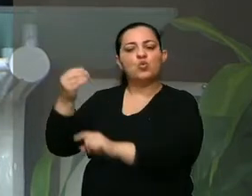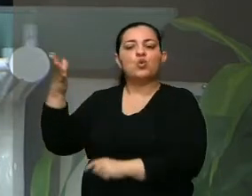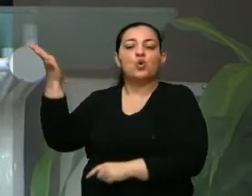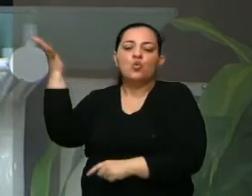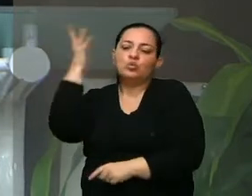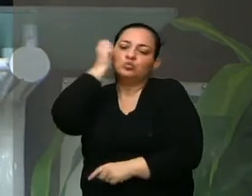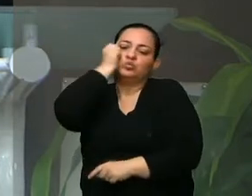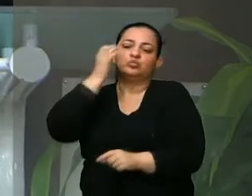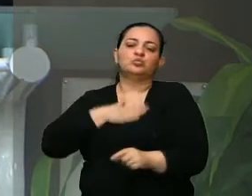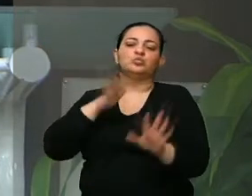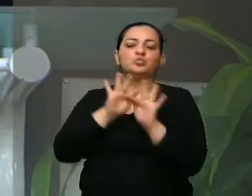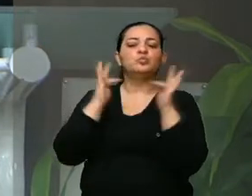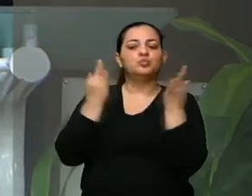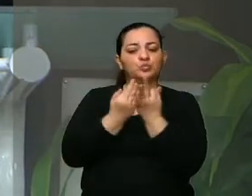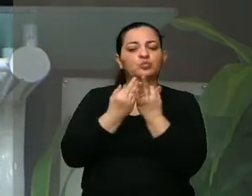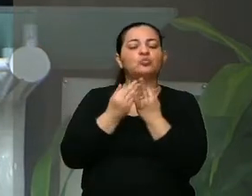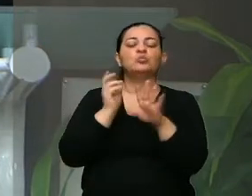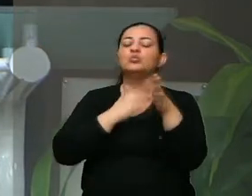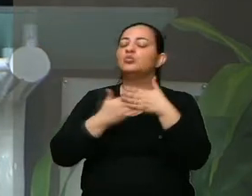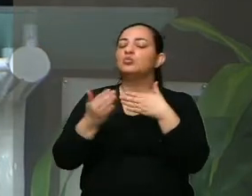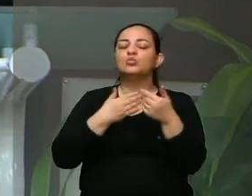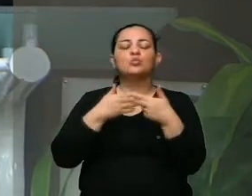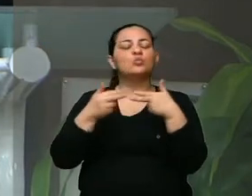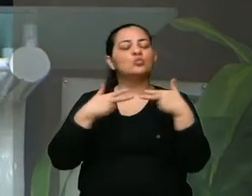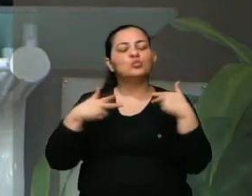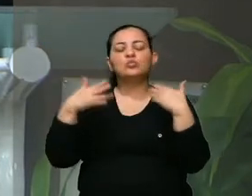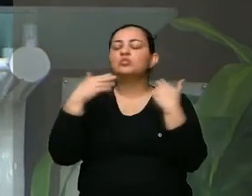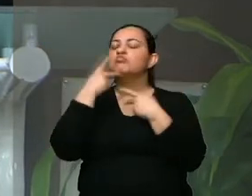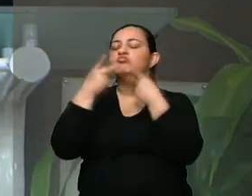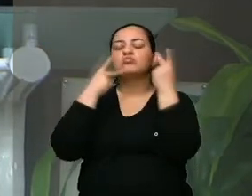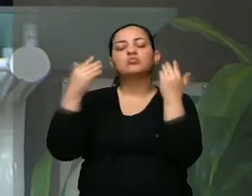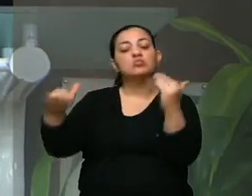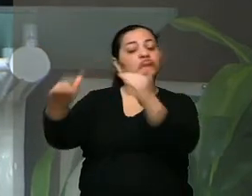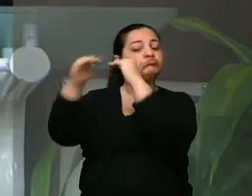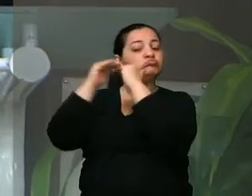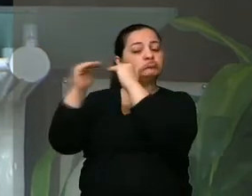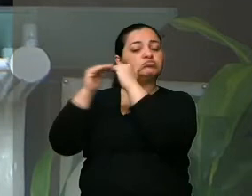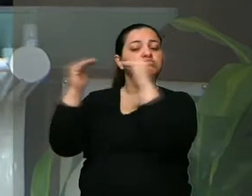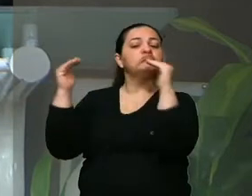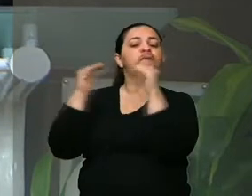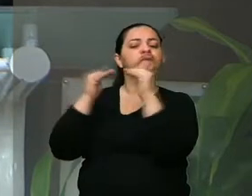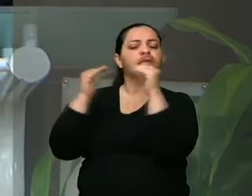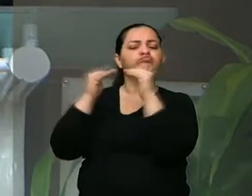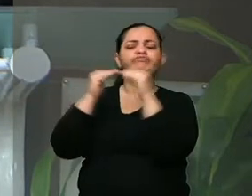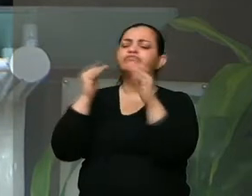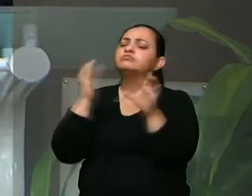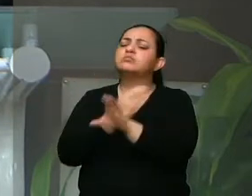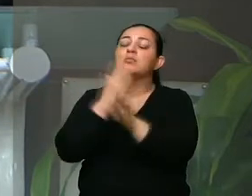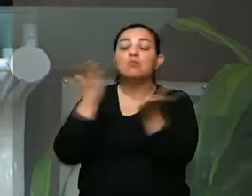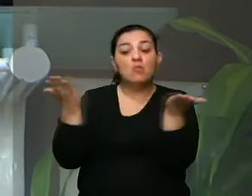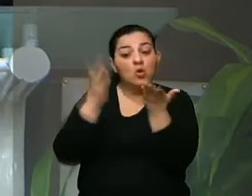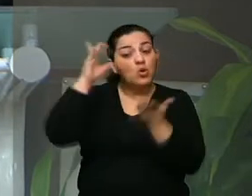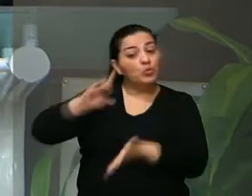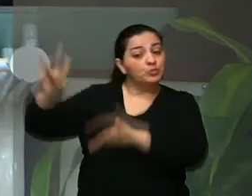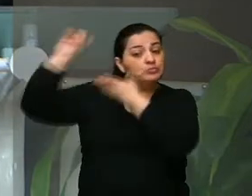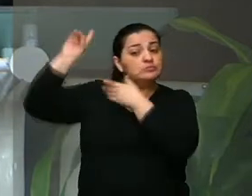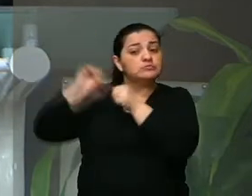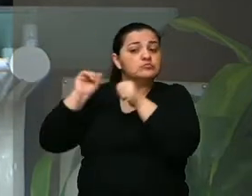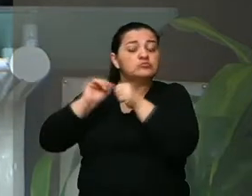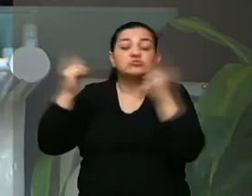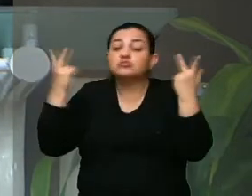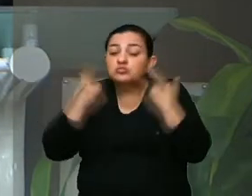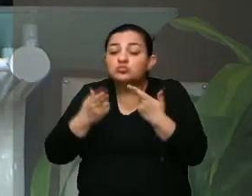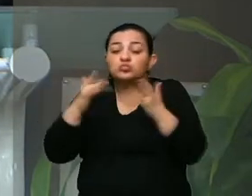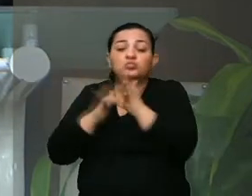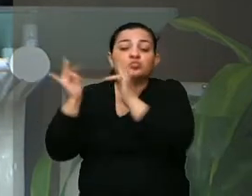família seja o que for que ele disser eu digo também agora deus estava fazendo a mesma coisa lá